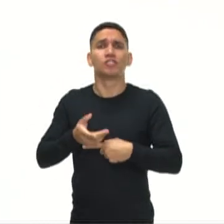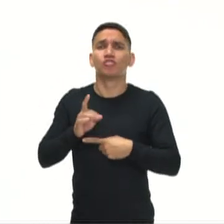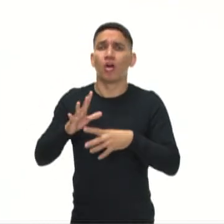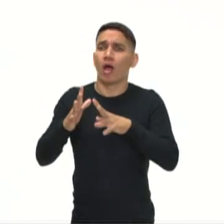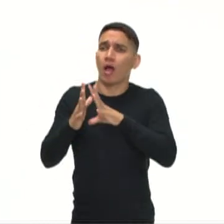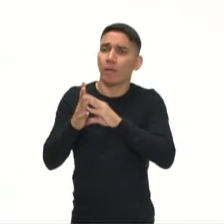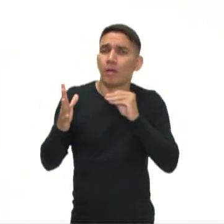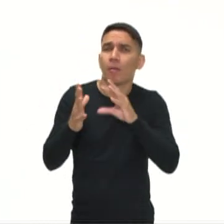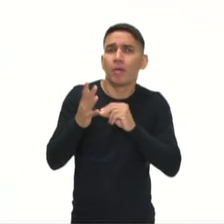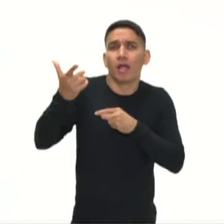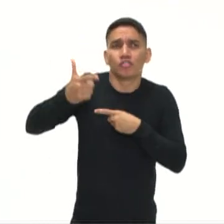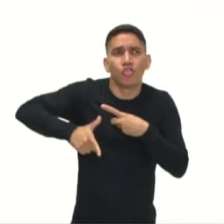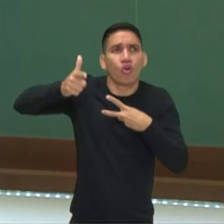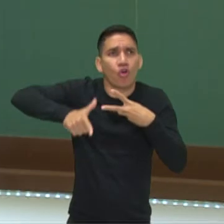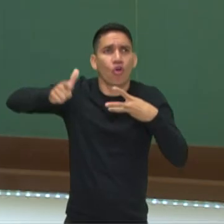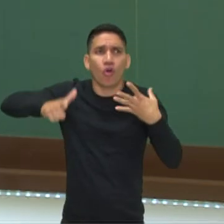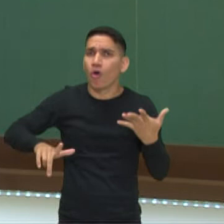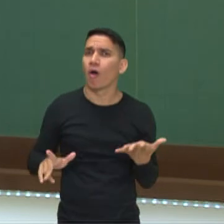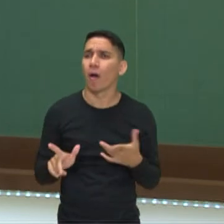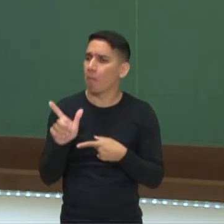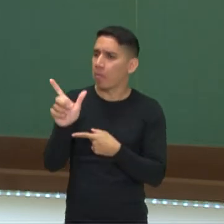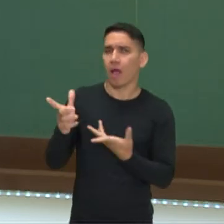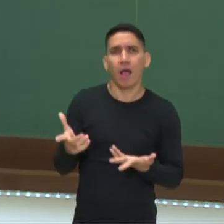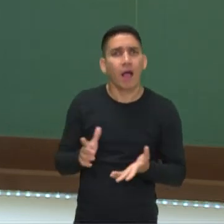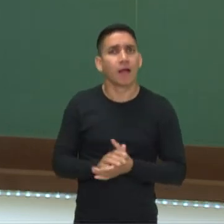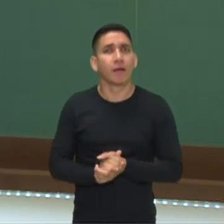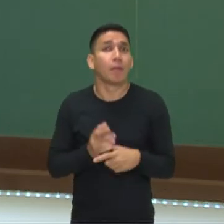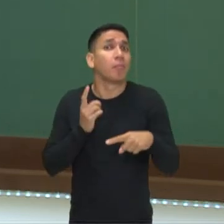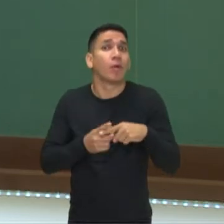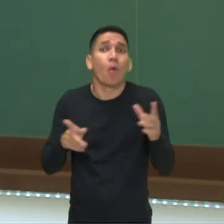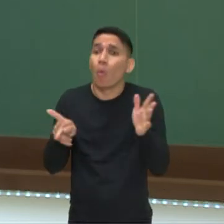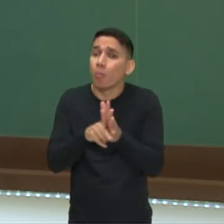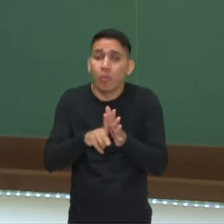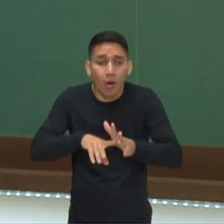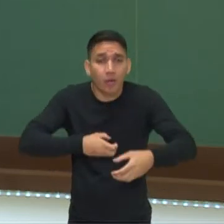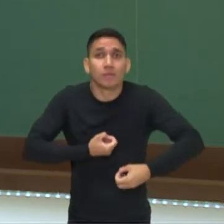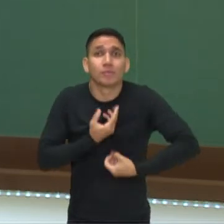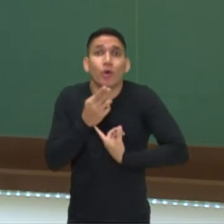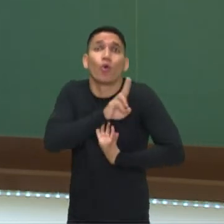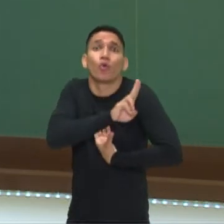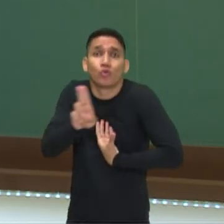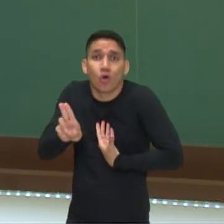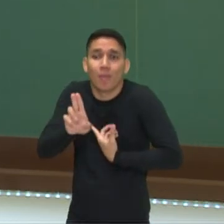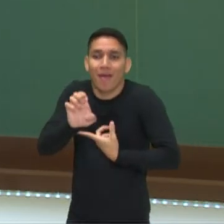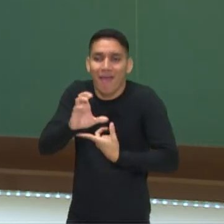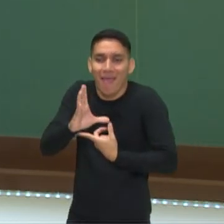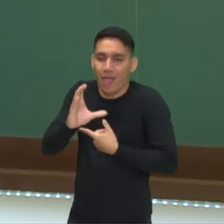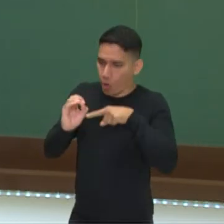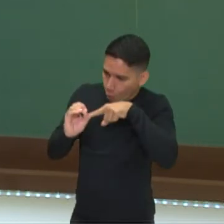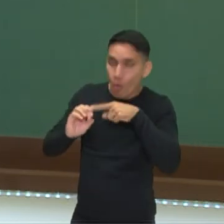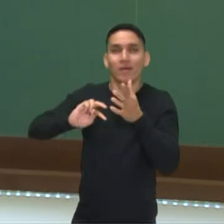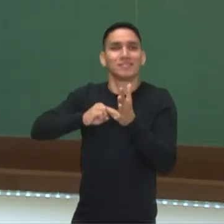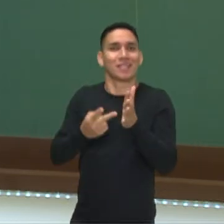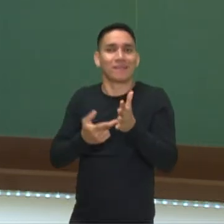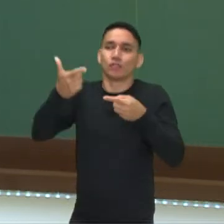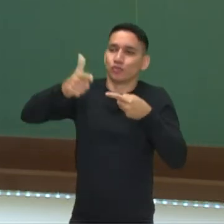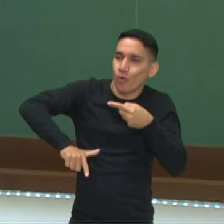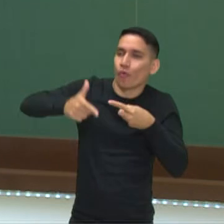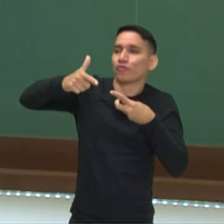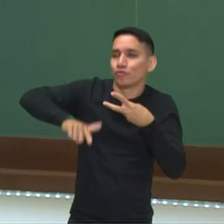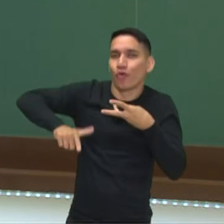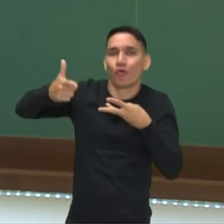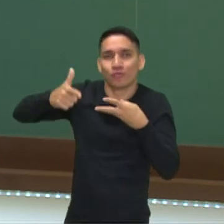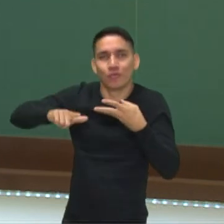palavras. Então ela utiliza aquele recurso de repetir porque o próprio poema se chama eco, né? E eco também é uma